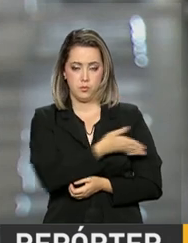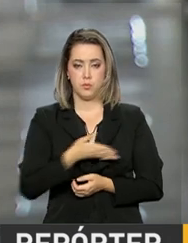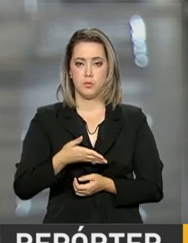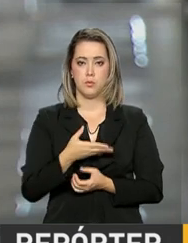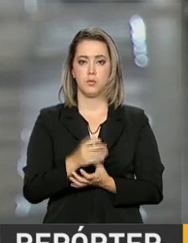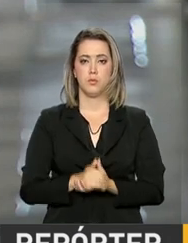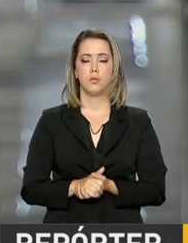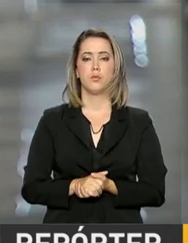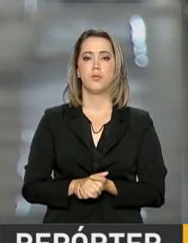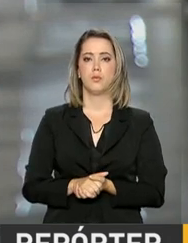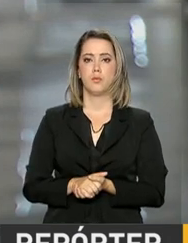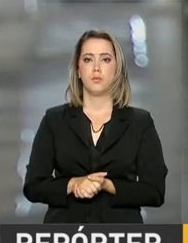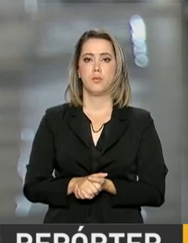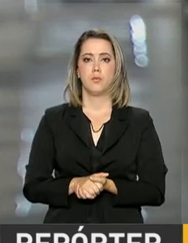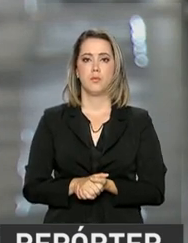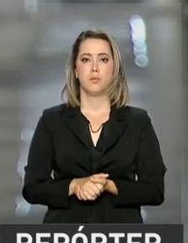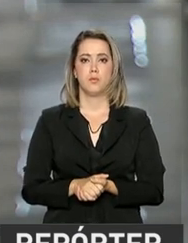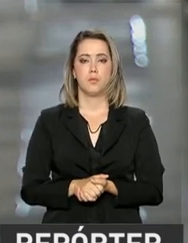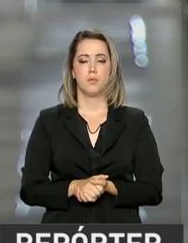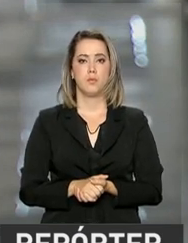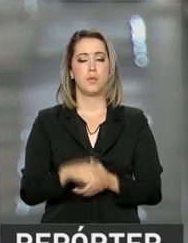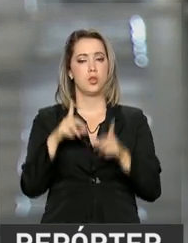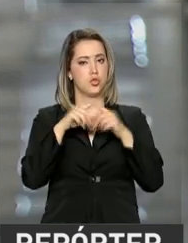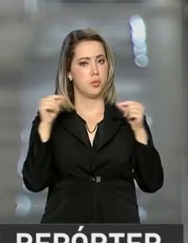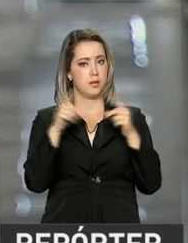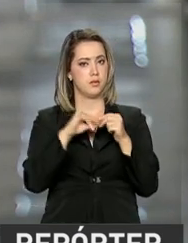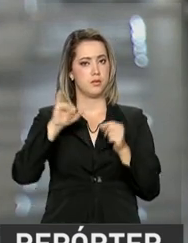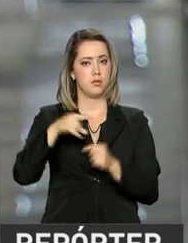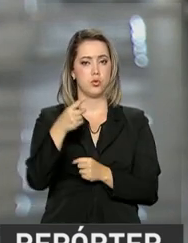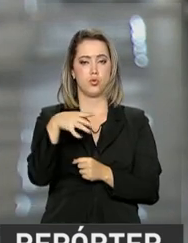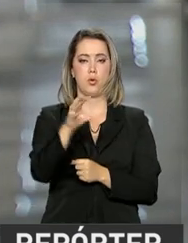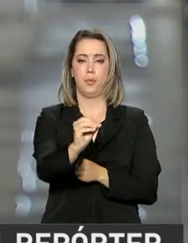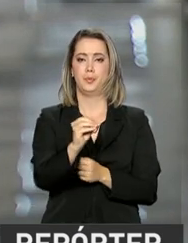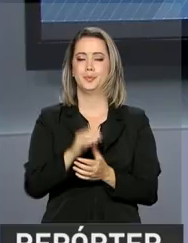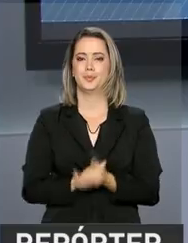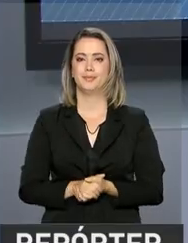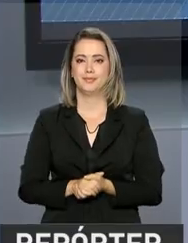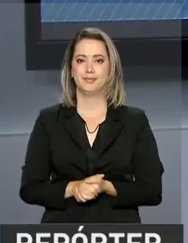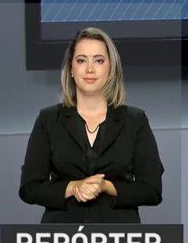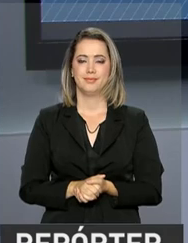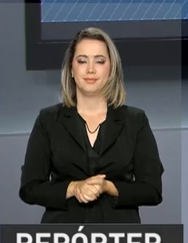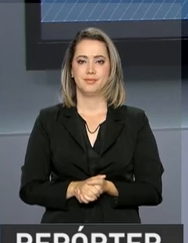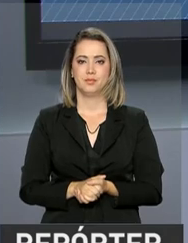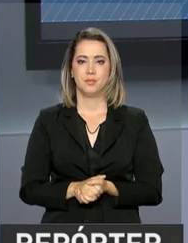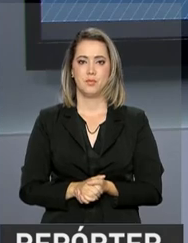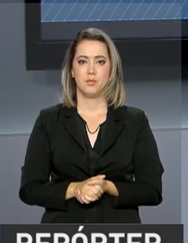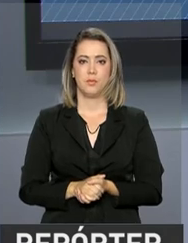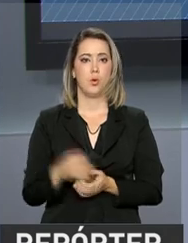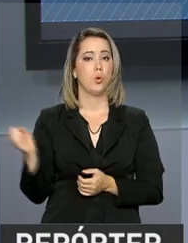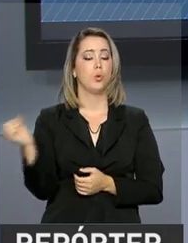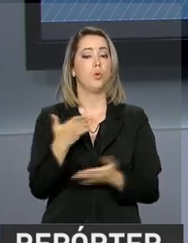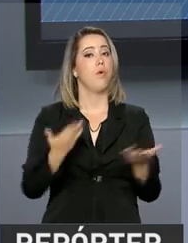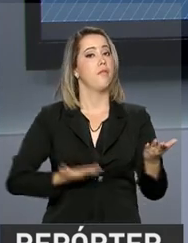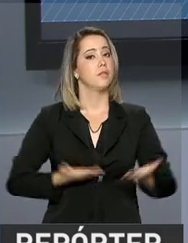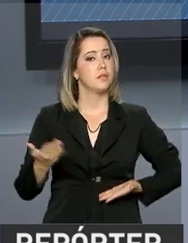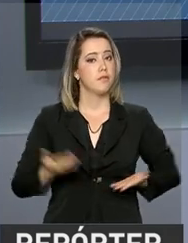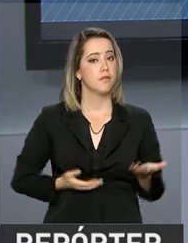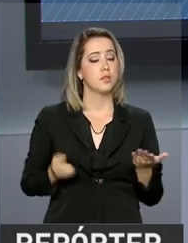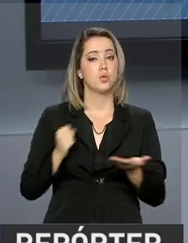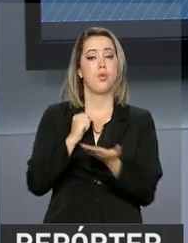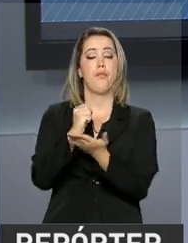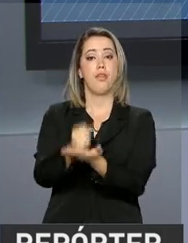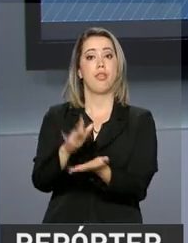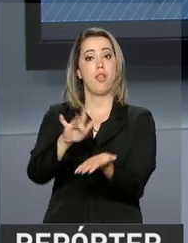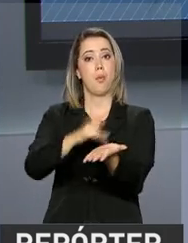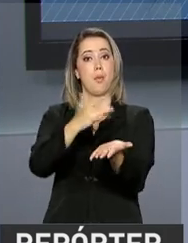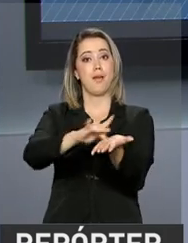www.inep.gov PBR de Brasília João Pedro Neto um novo serviço oferecido pelo celular